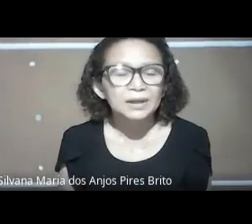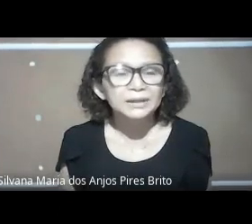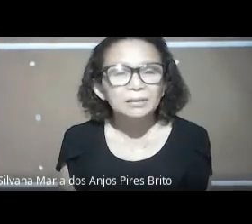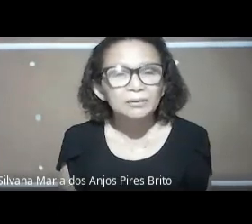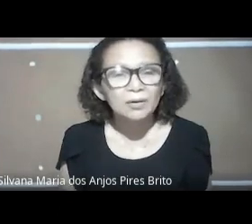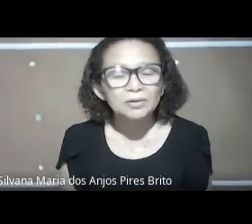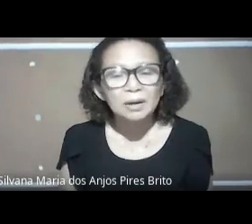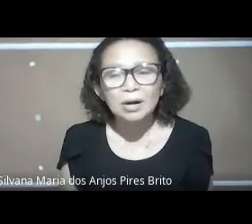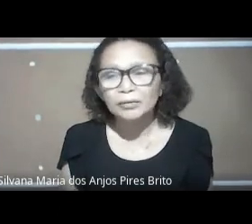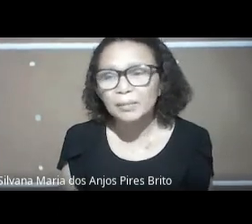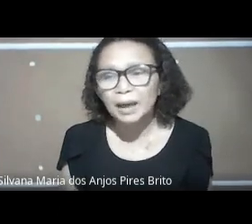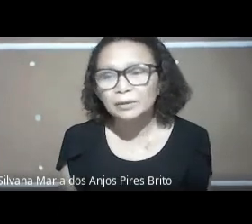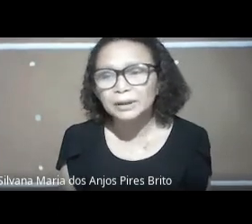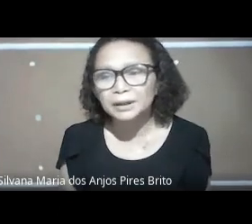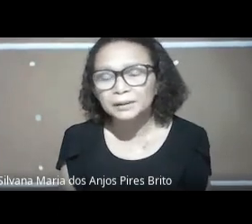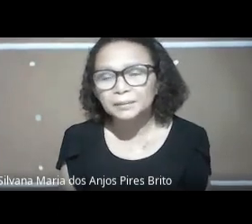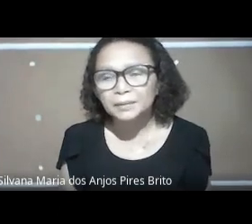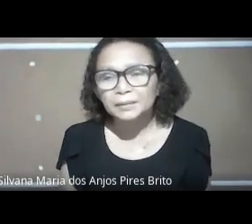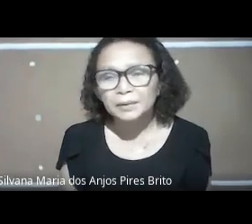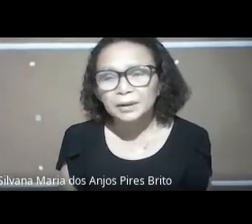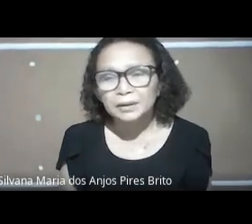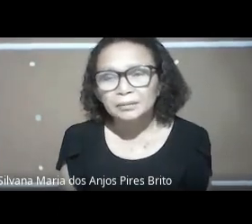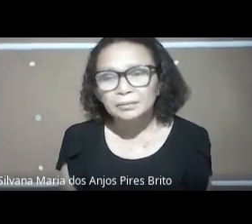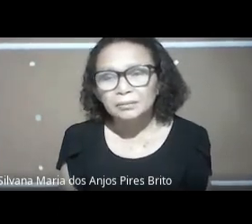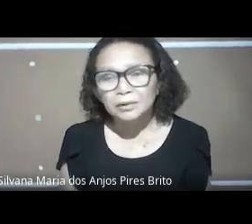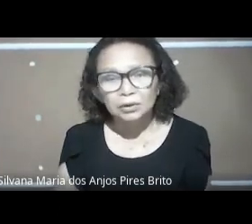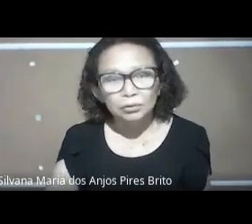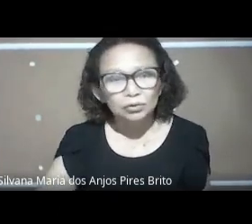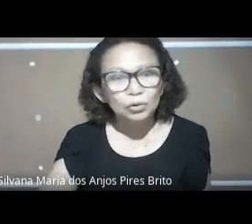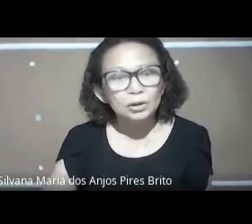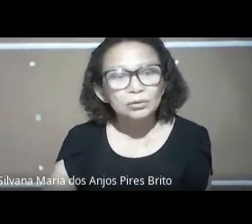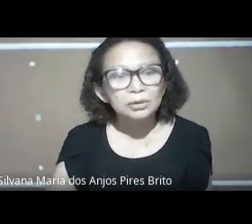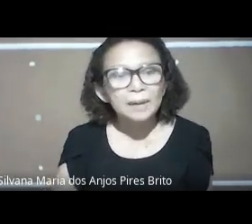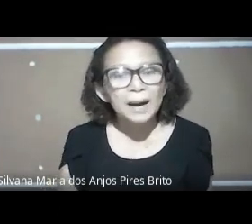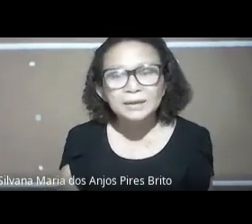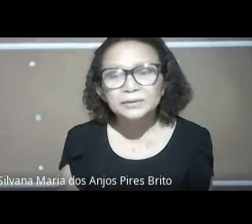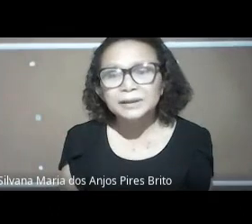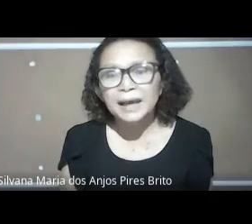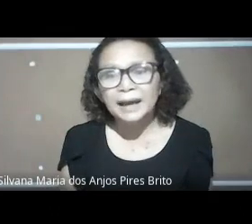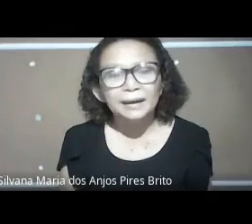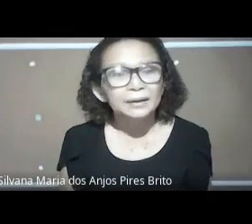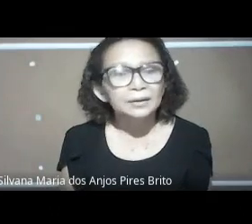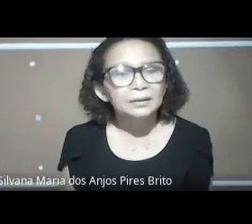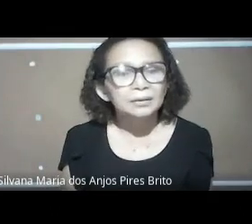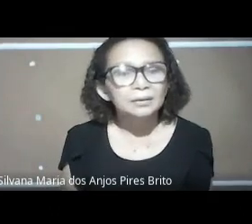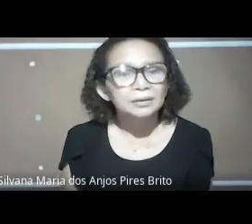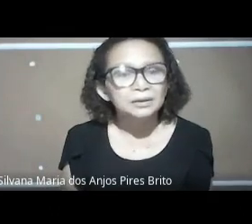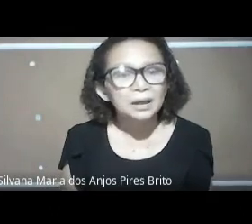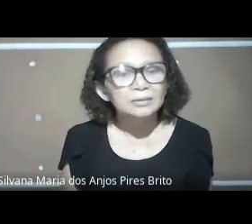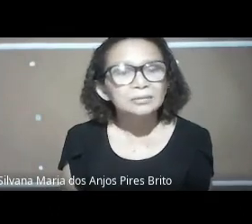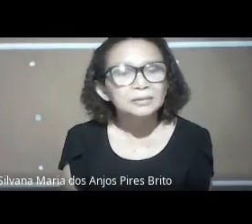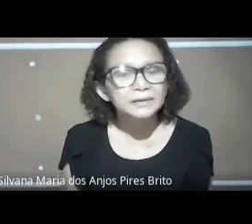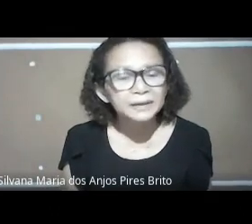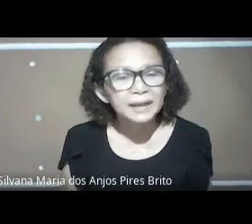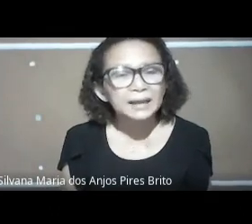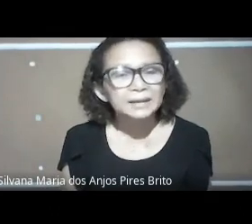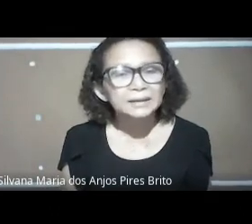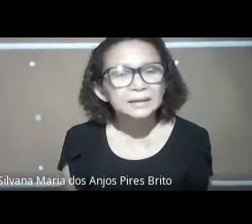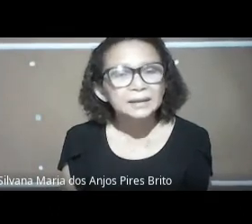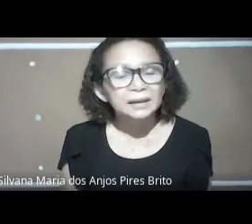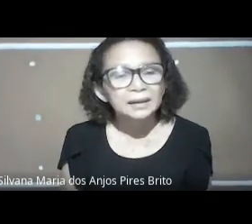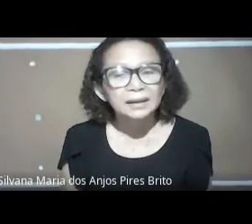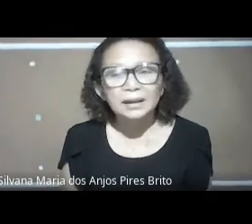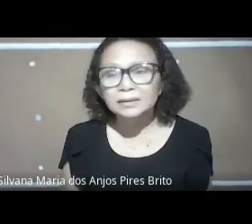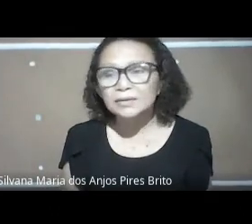nesta situação eu vou usar o alfabeto aqui. E tudo demais o que é? São